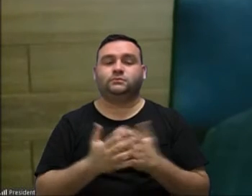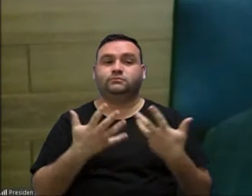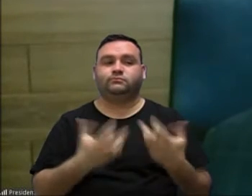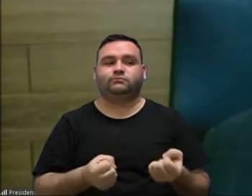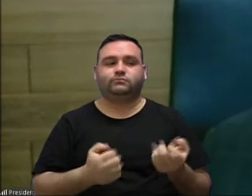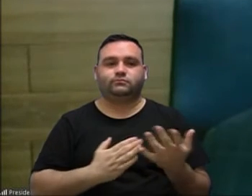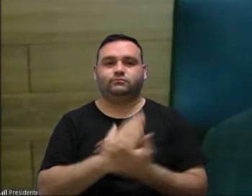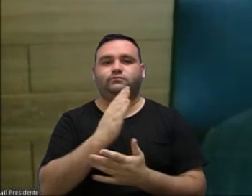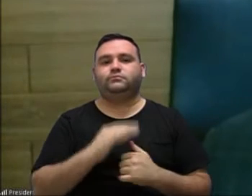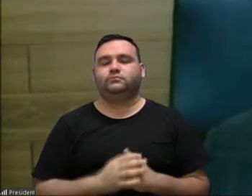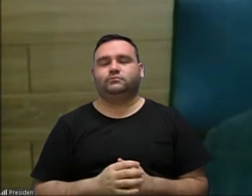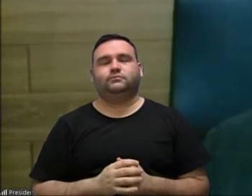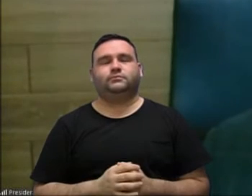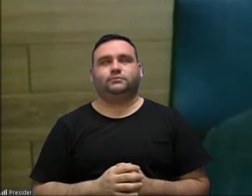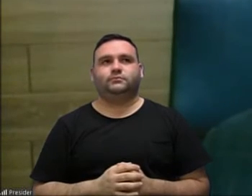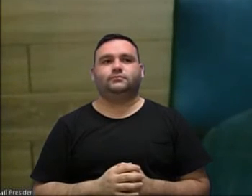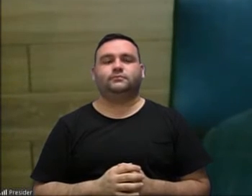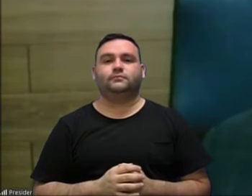está aprovado